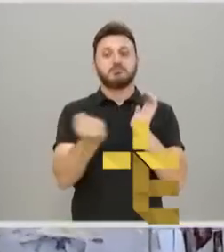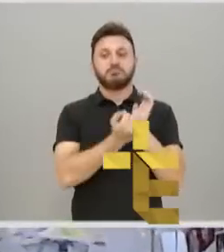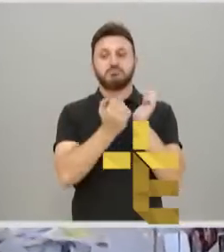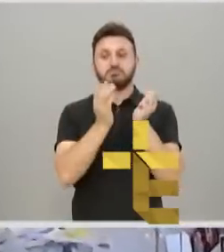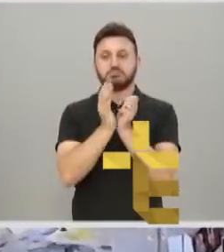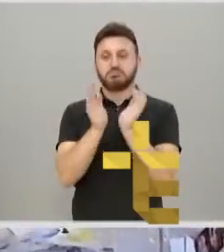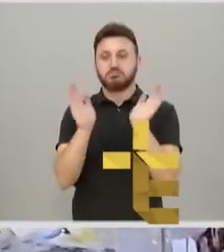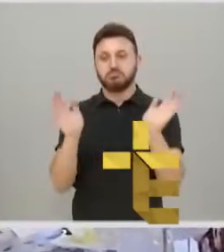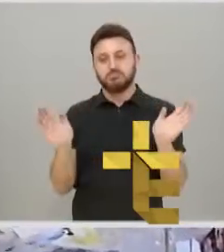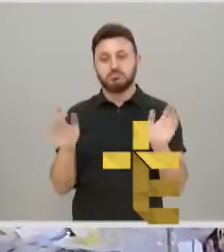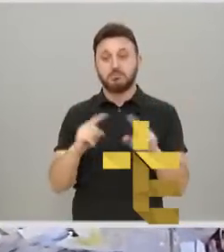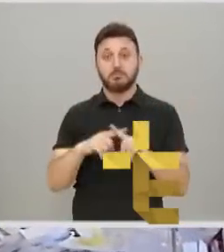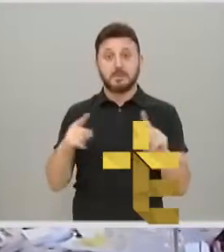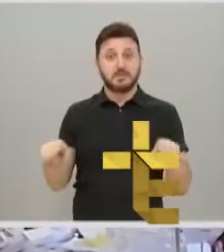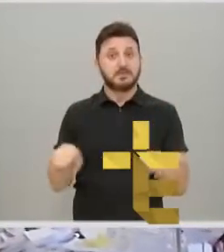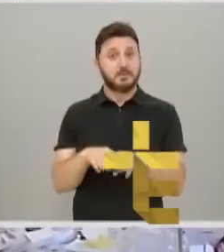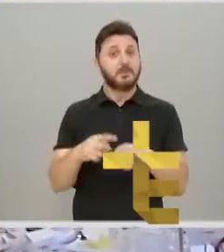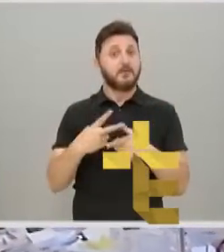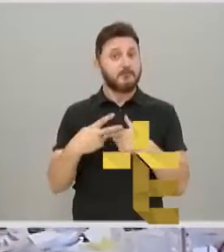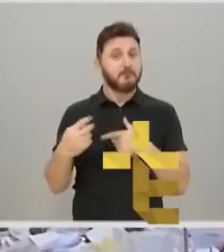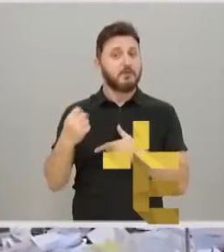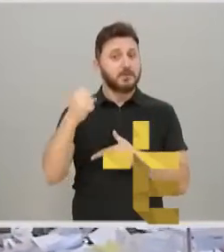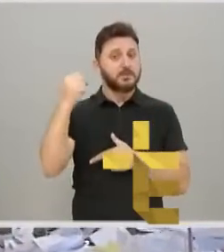mas também vitoriosa.